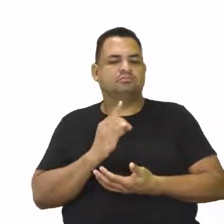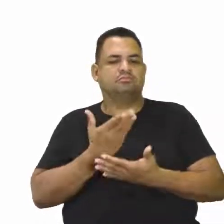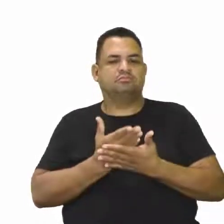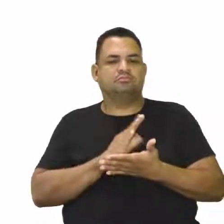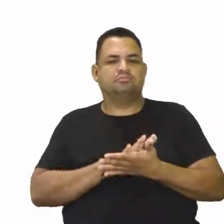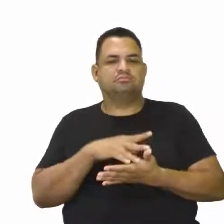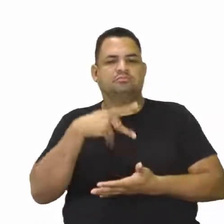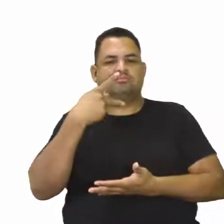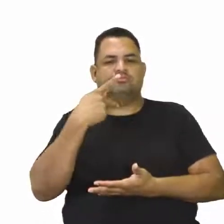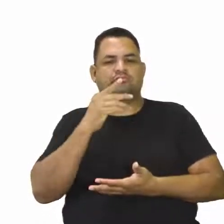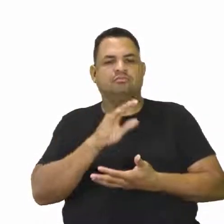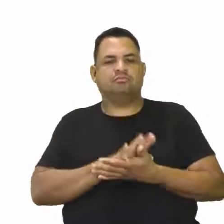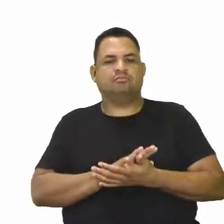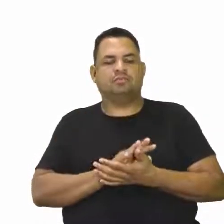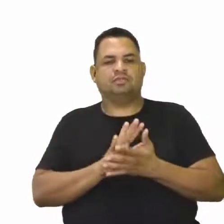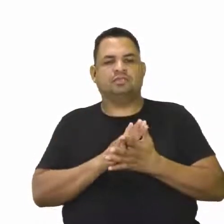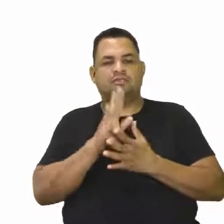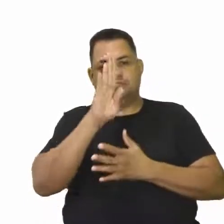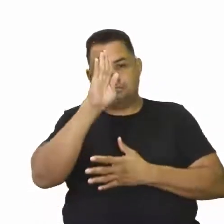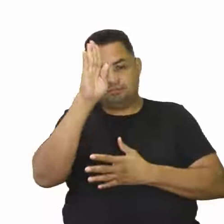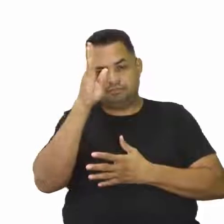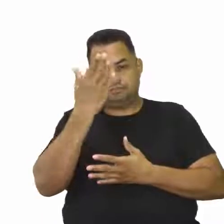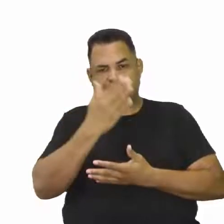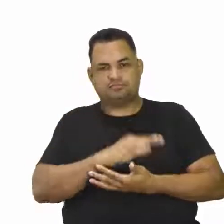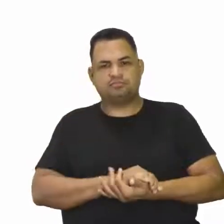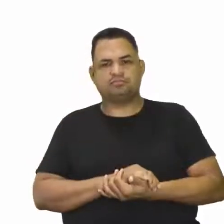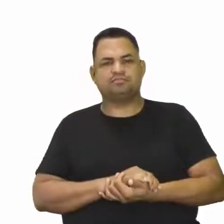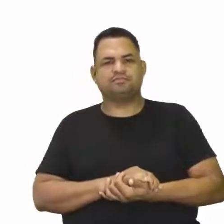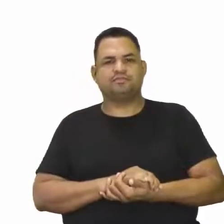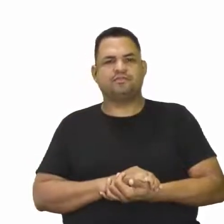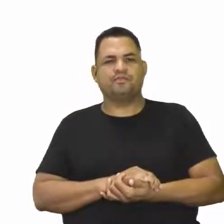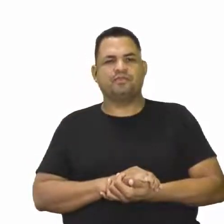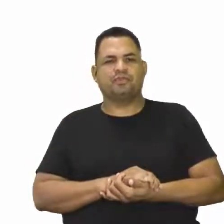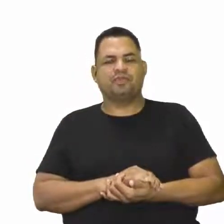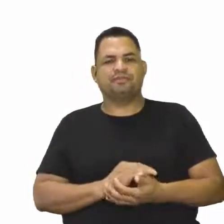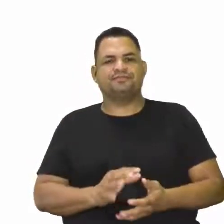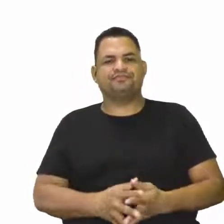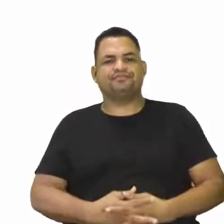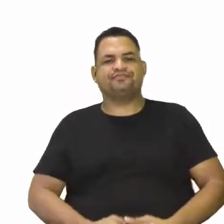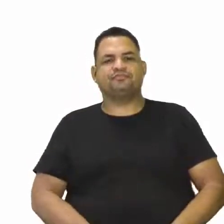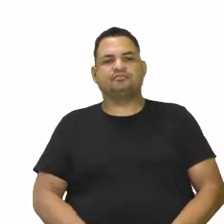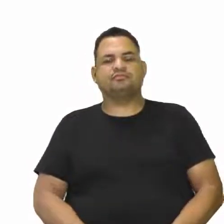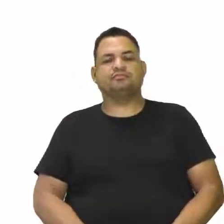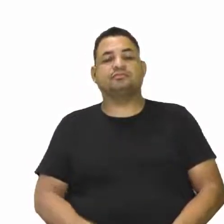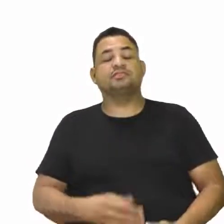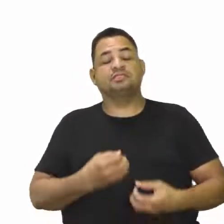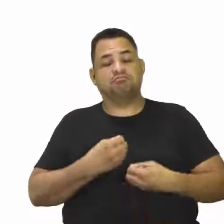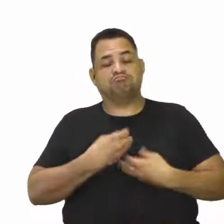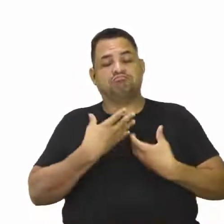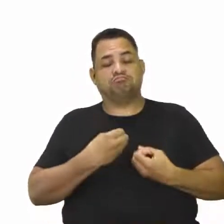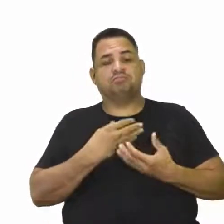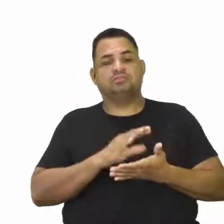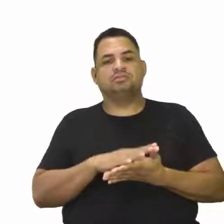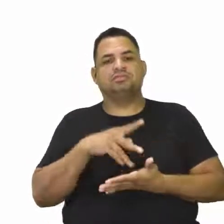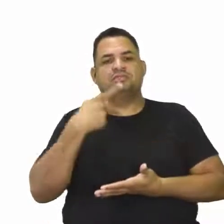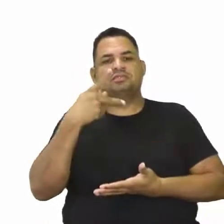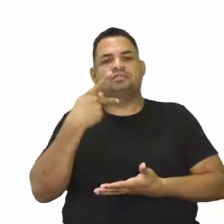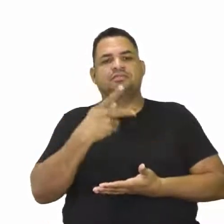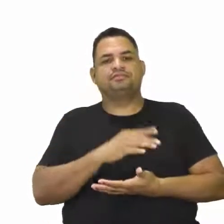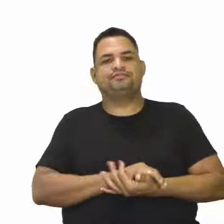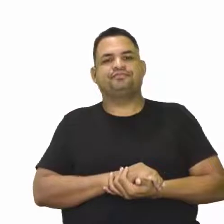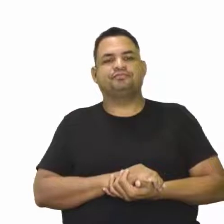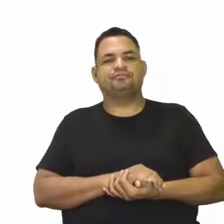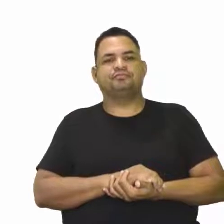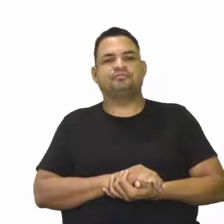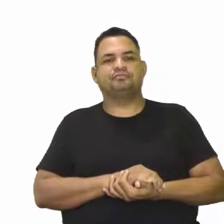não. Só fala para eles aí os pontos principais. Vamos lá. Nessa poesia, ele está falando o quê? Ele está